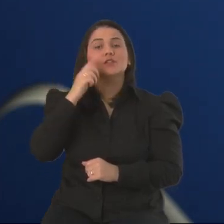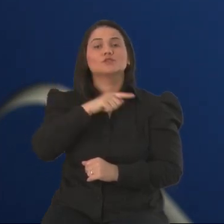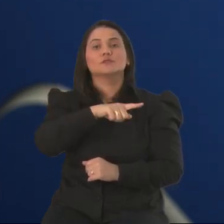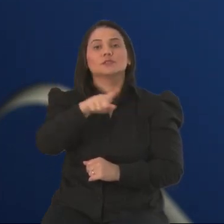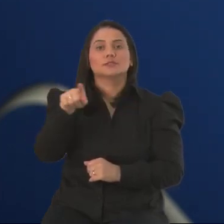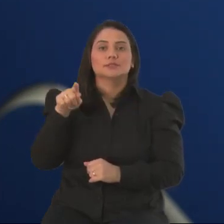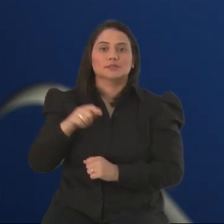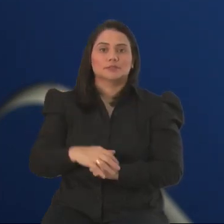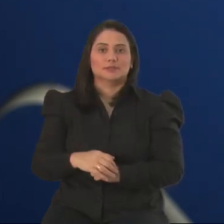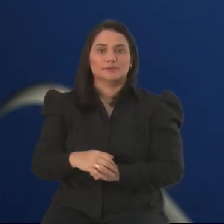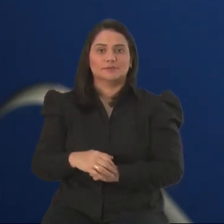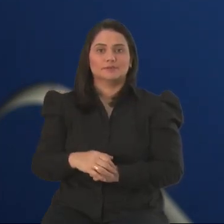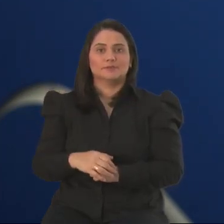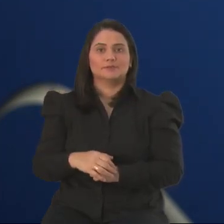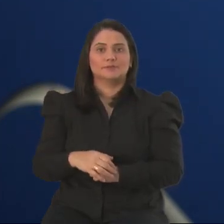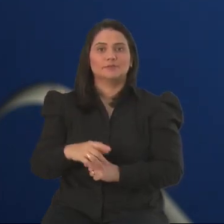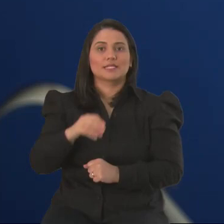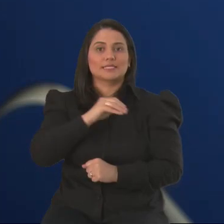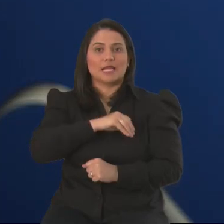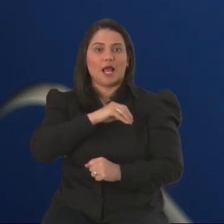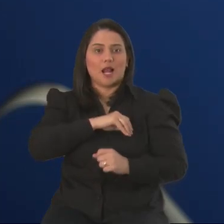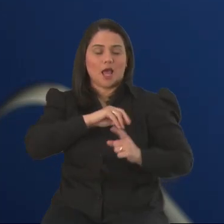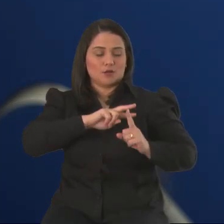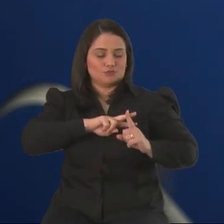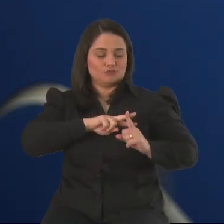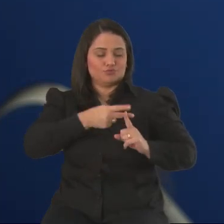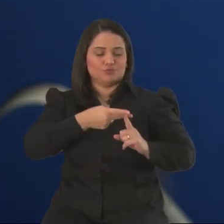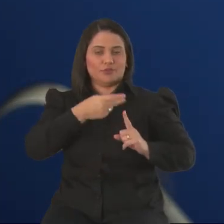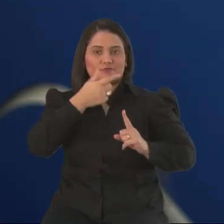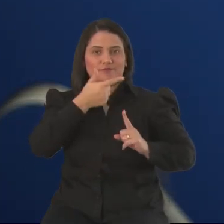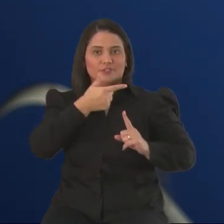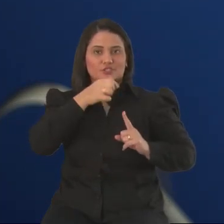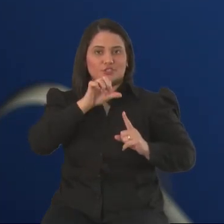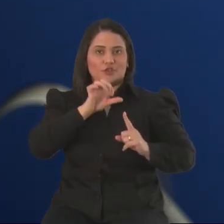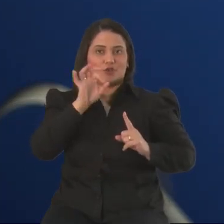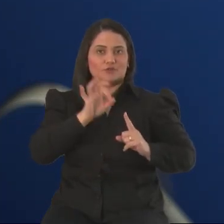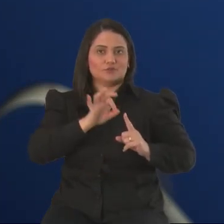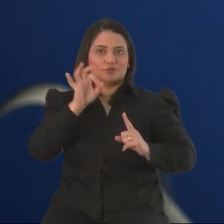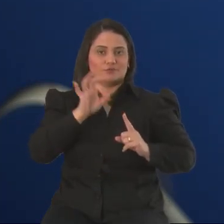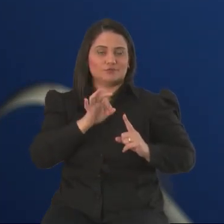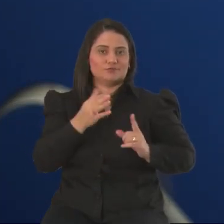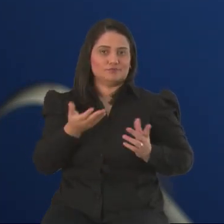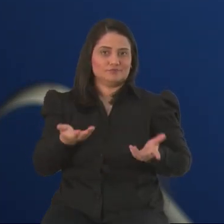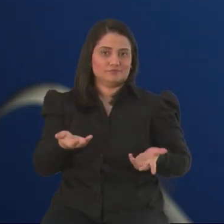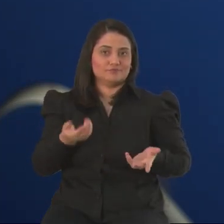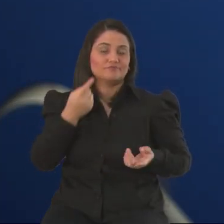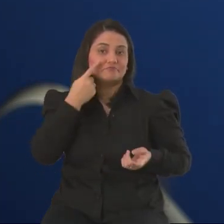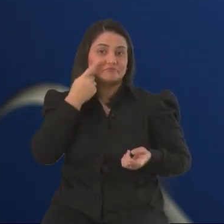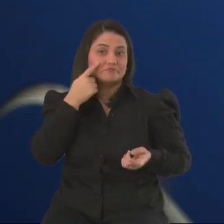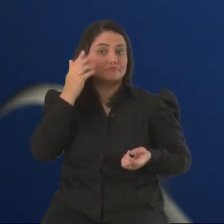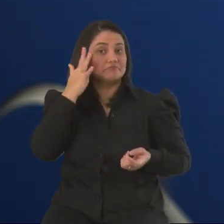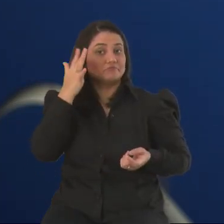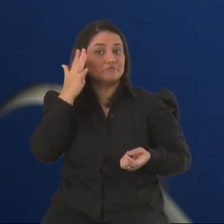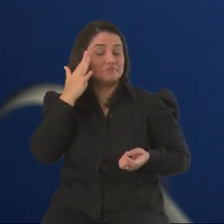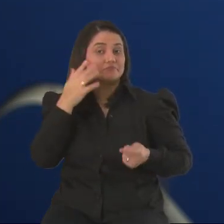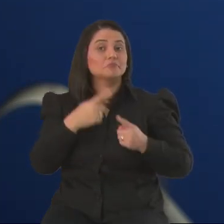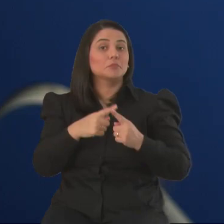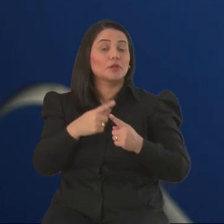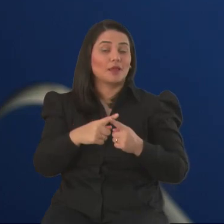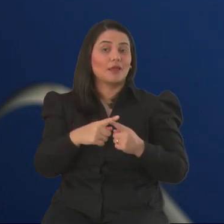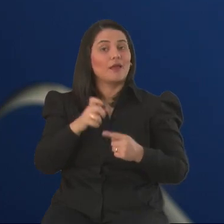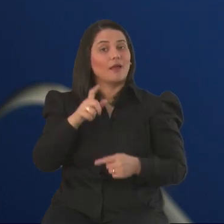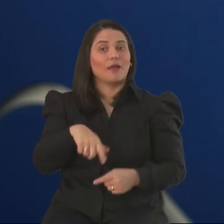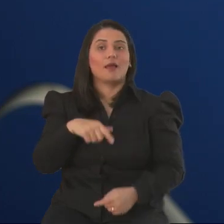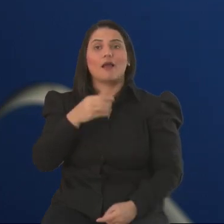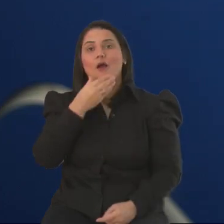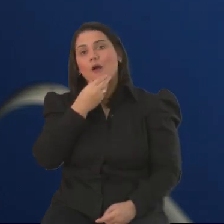um bônus de 29% a mais nos seus subsídios ou nos seus salários pelo simples fato de